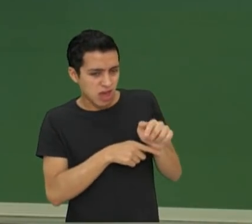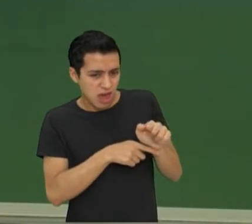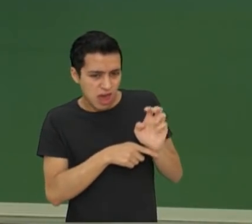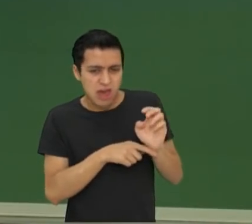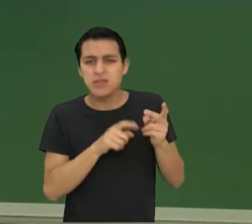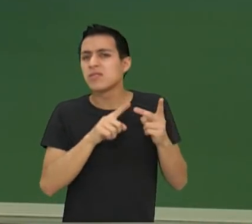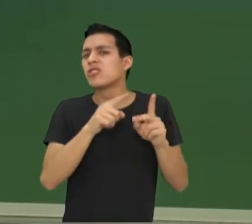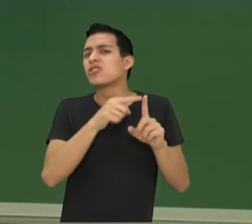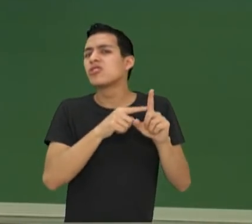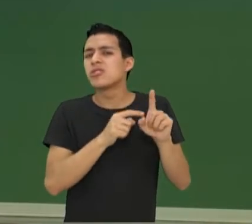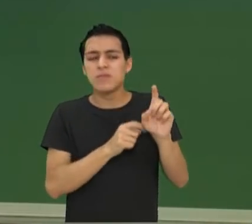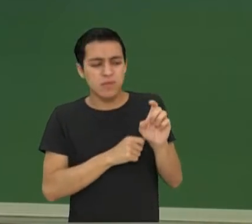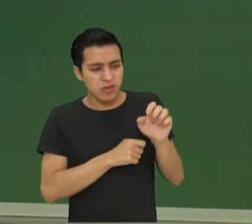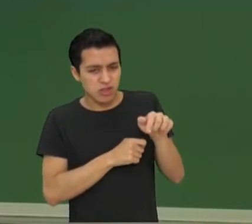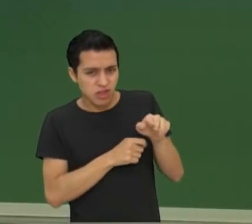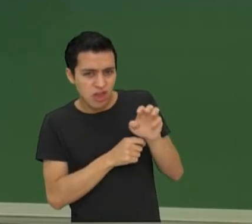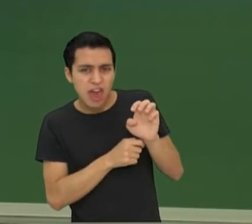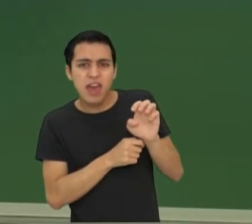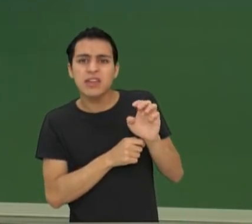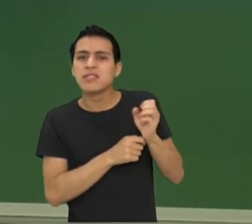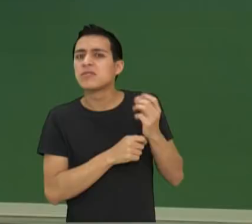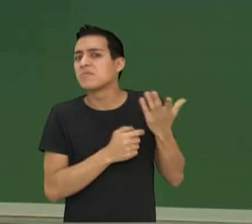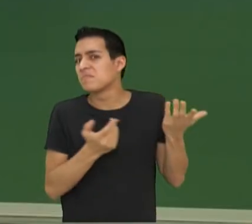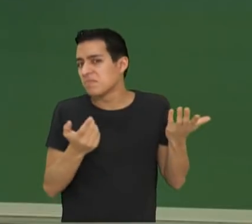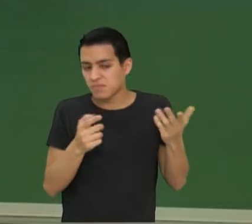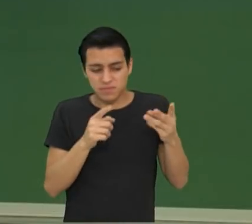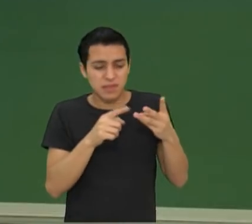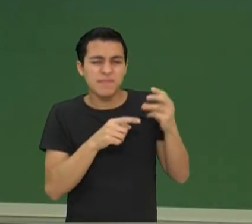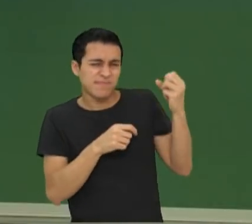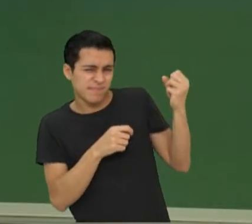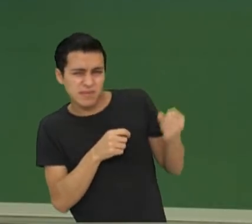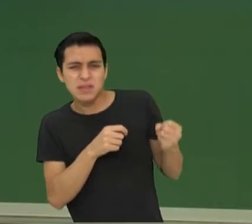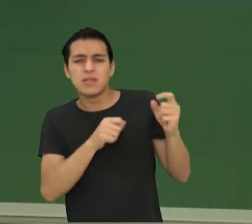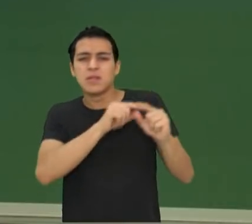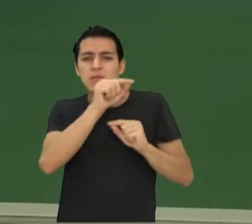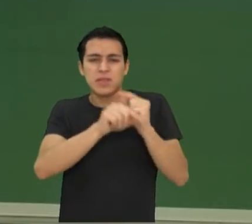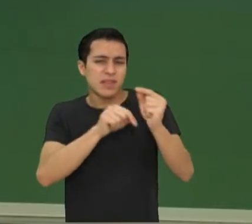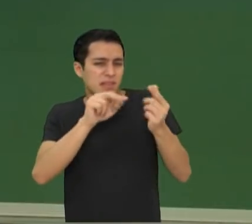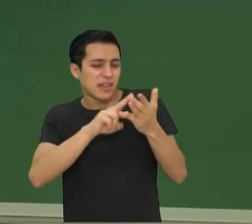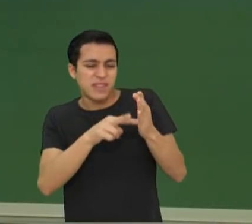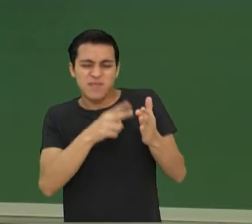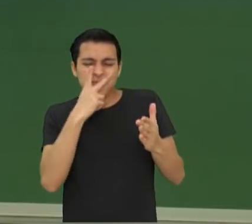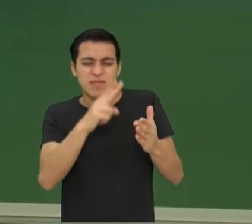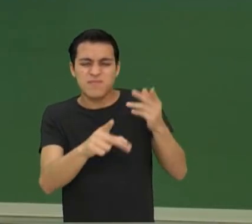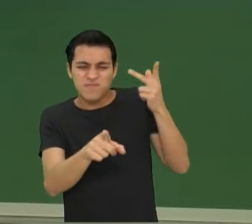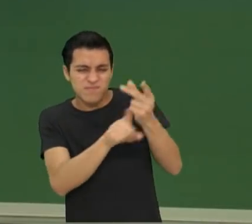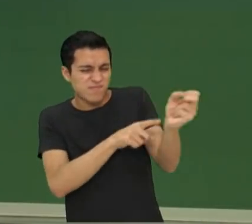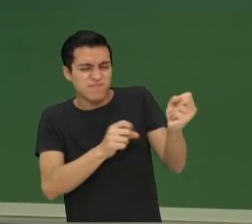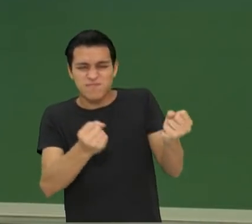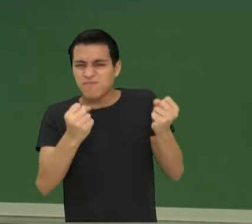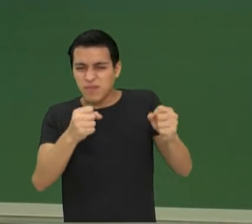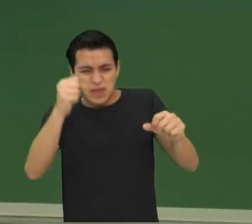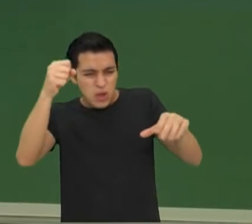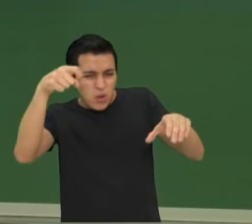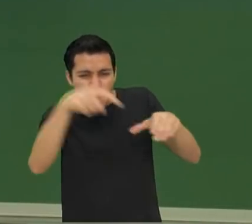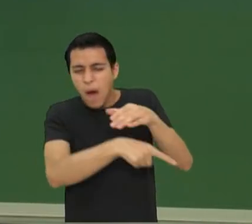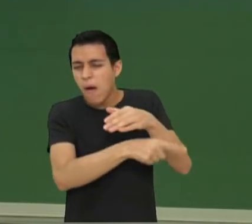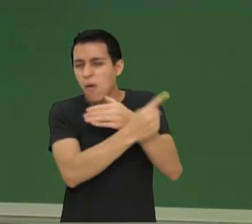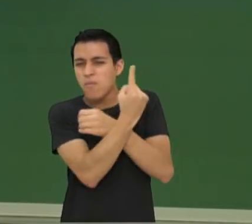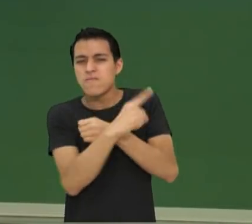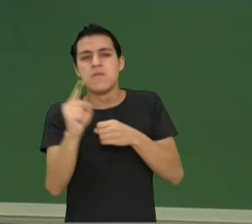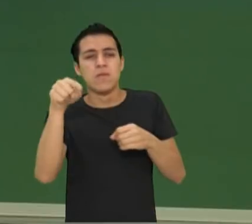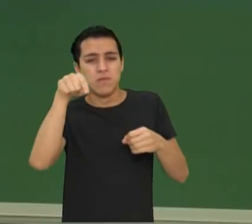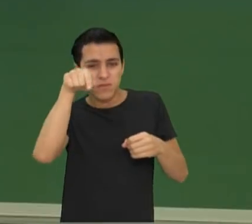cheque-mate, né? Mate do louco, mate do pastor, e o cheque-mate, que é o gol do xadrez, né? É a parte final.